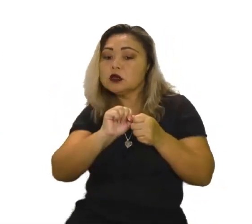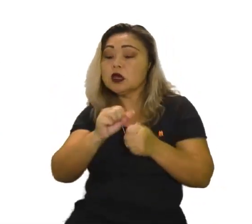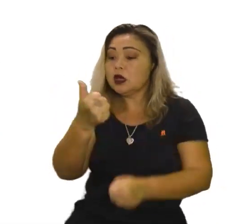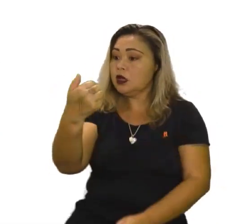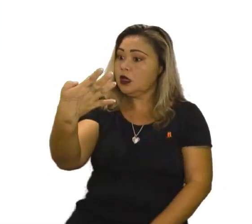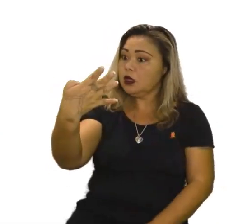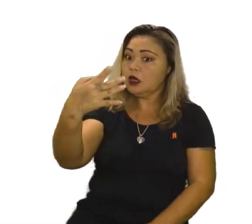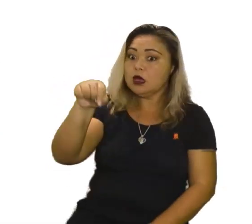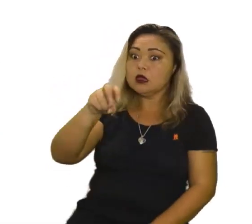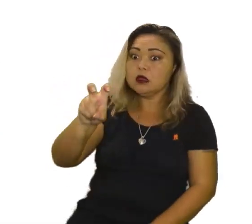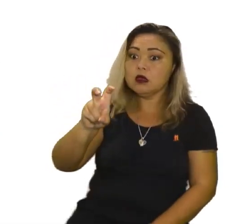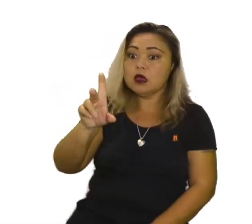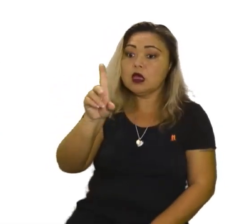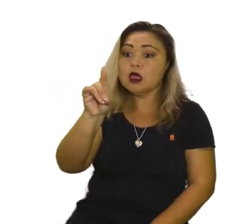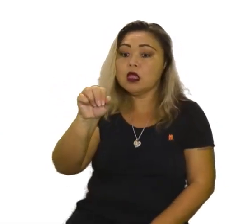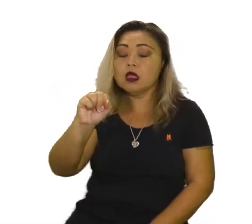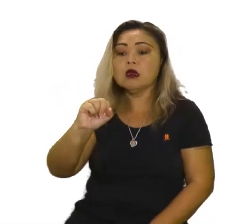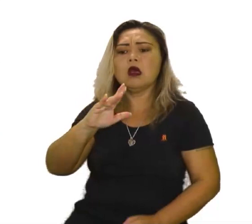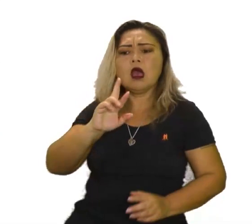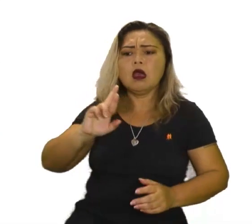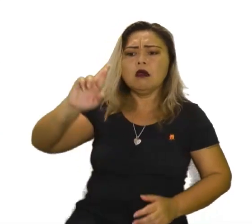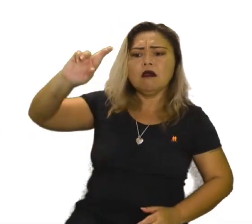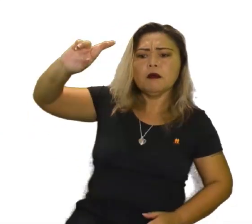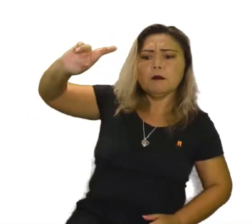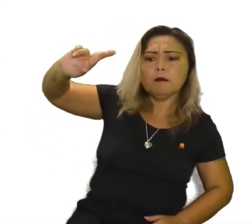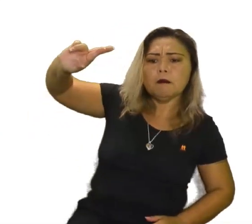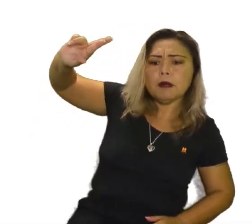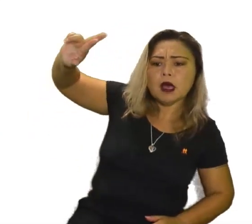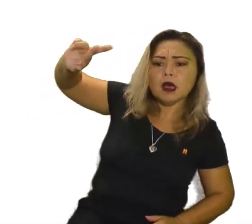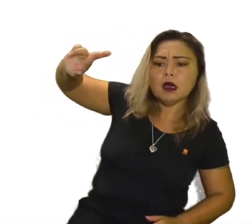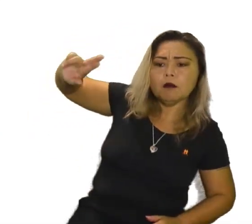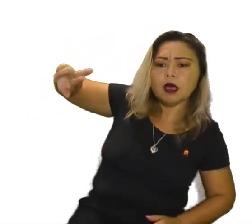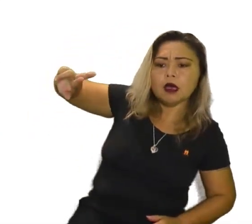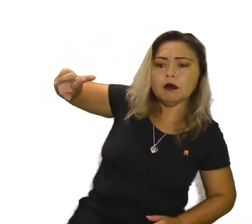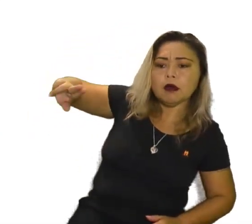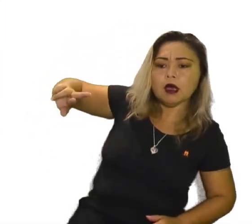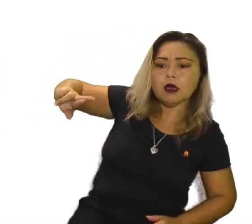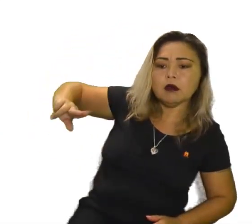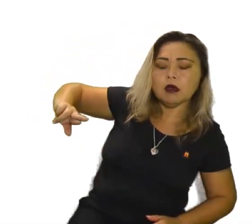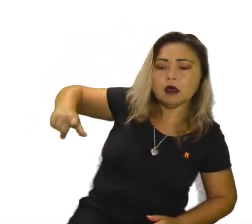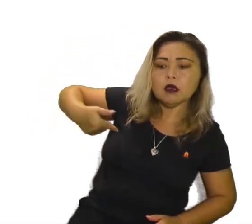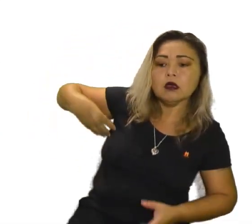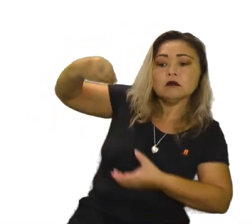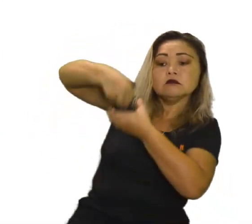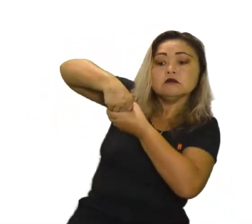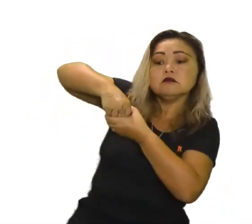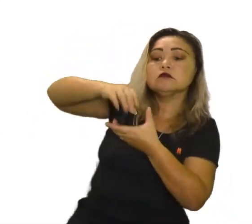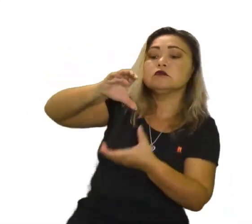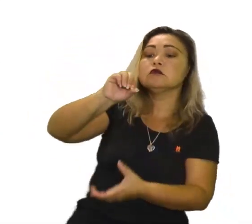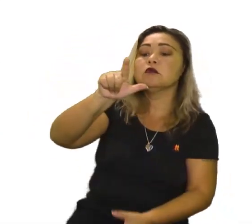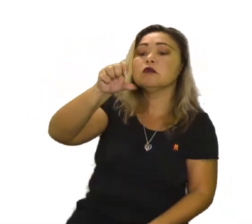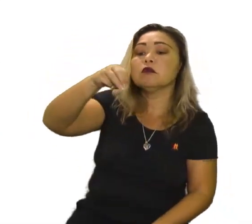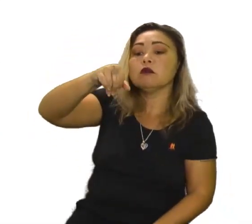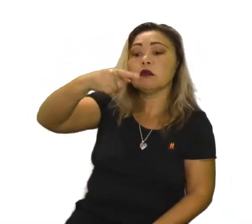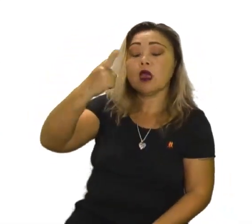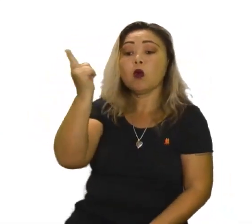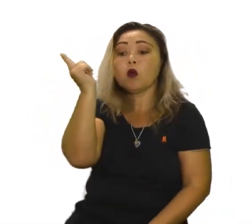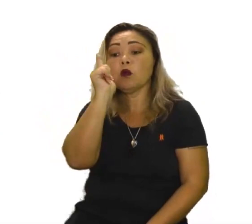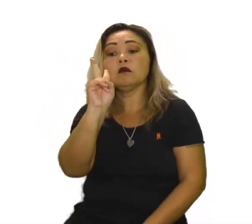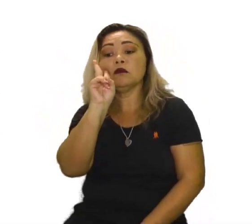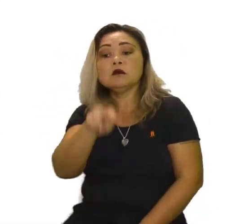meio o zangão. Então, nós vamos ter fases diferentes de indivíduos dentro, tá, da colmeia. A gente consegue ver